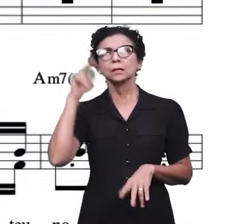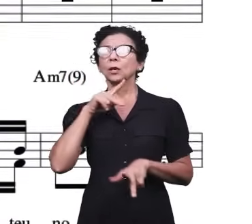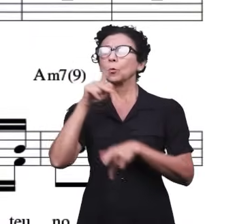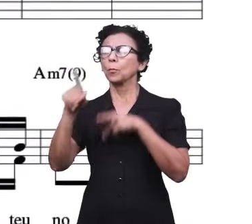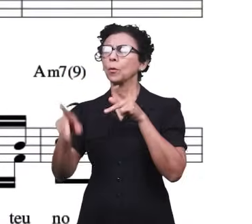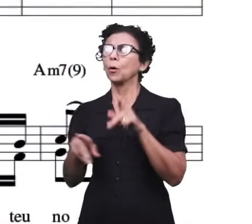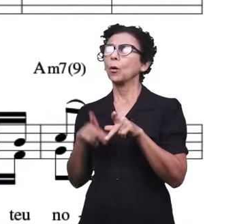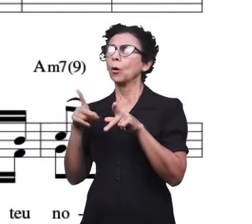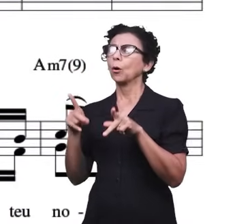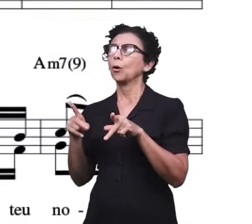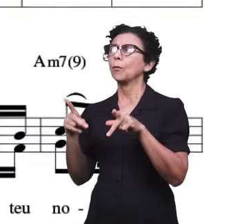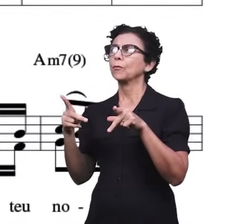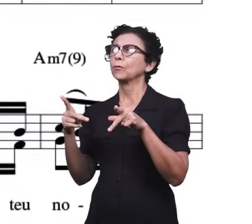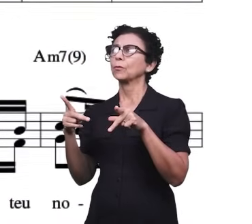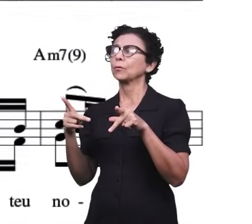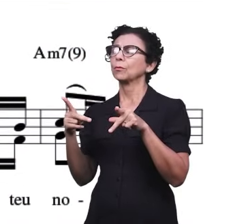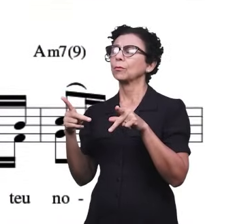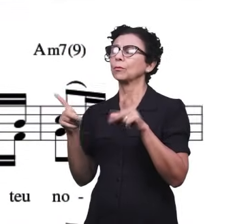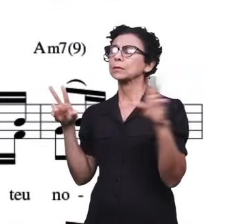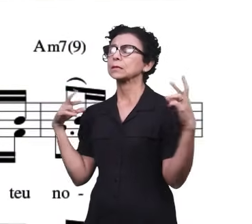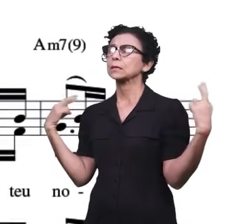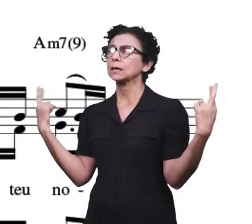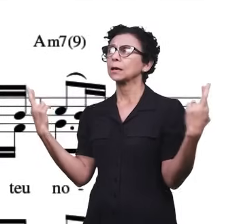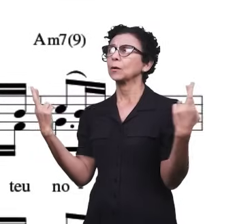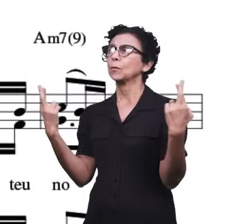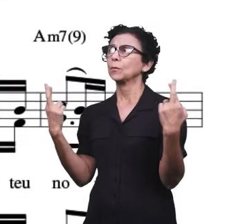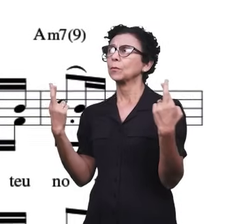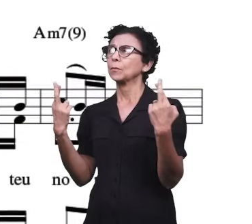Deus, para louvar o Teu